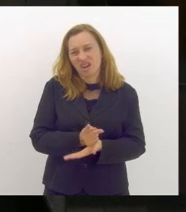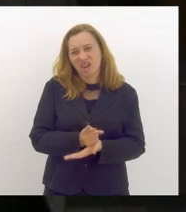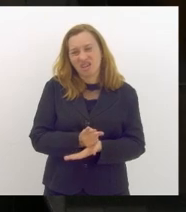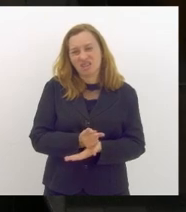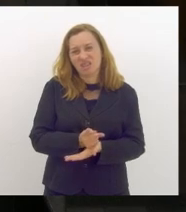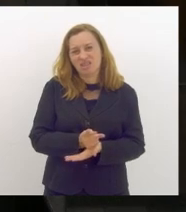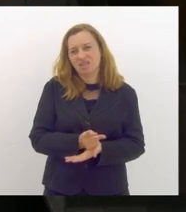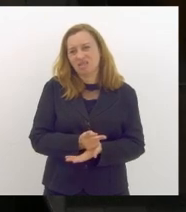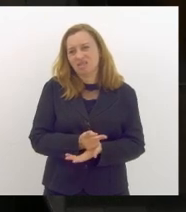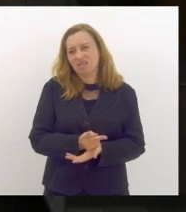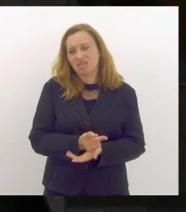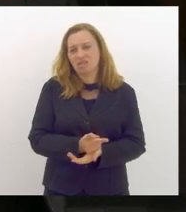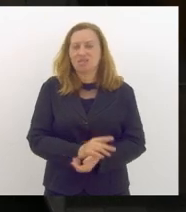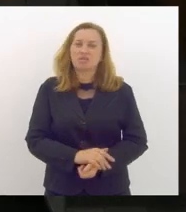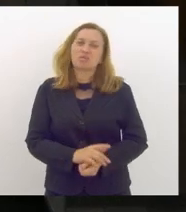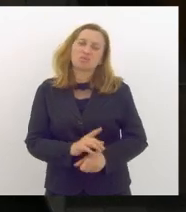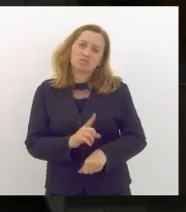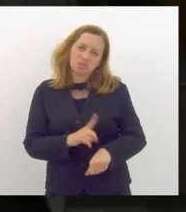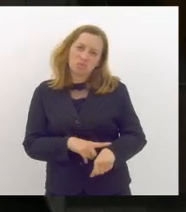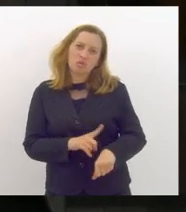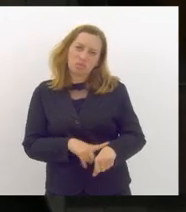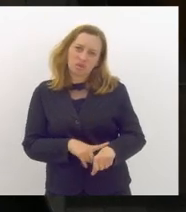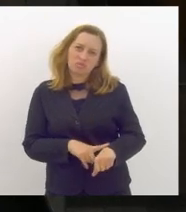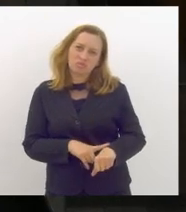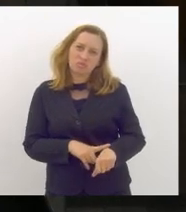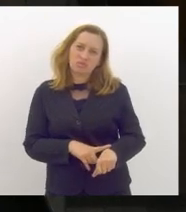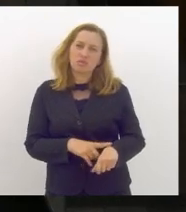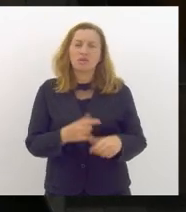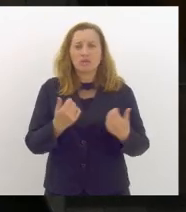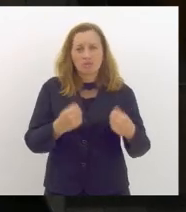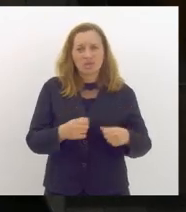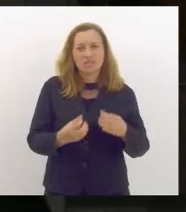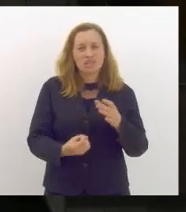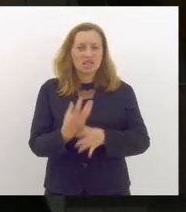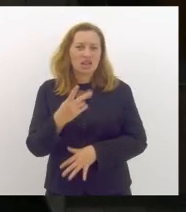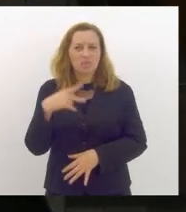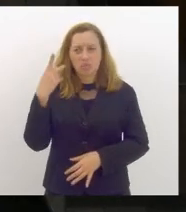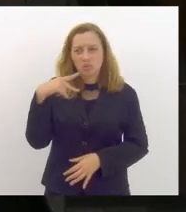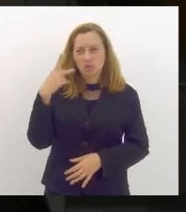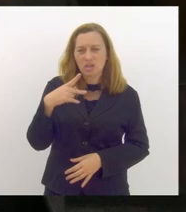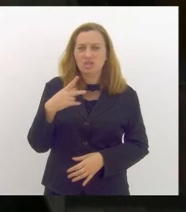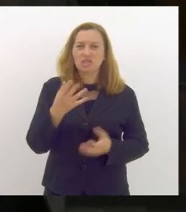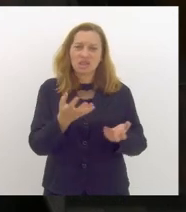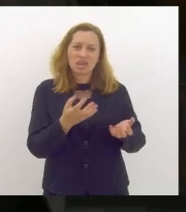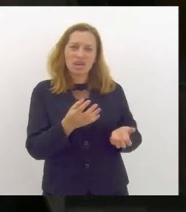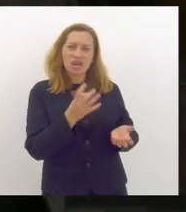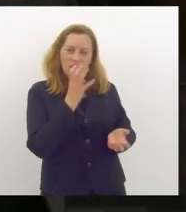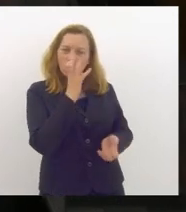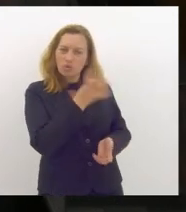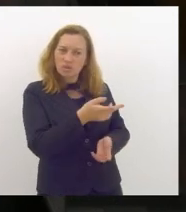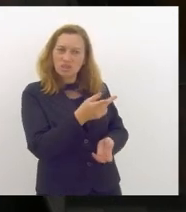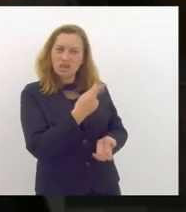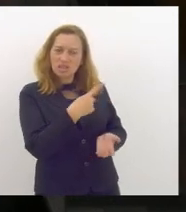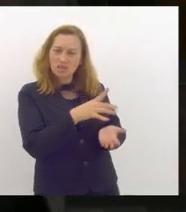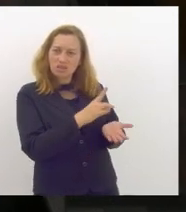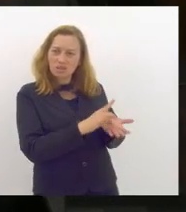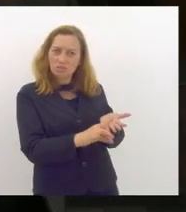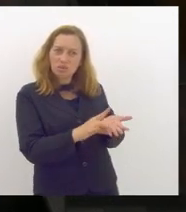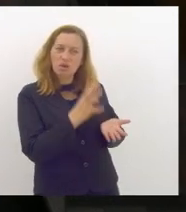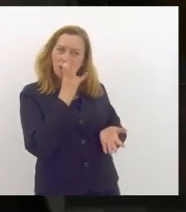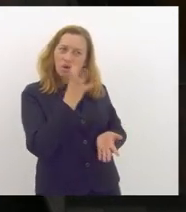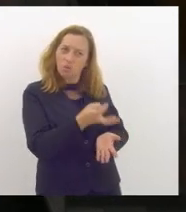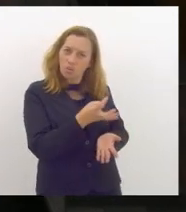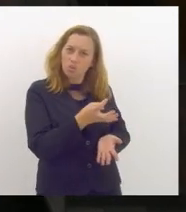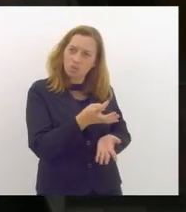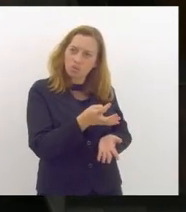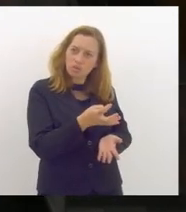imprópria você tem que fazer política você quer acusar o seu adversário o acuse